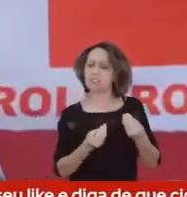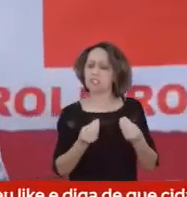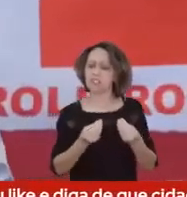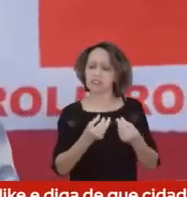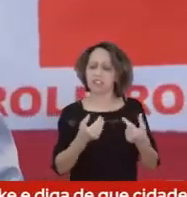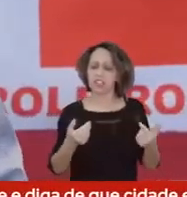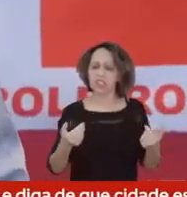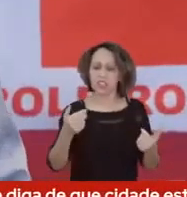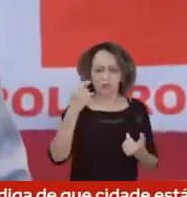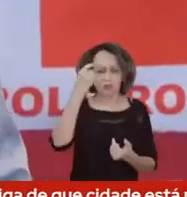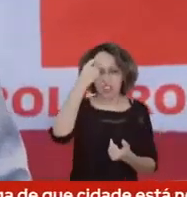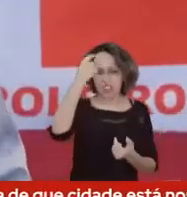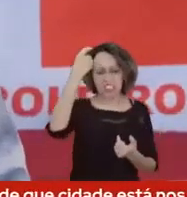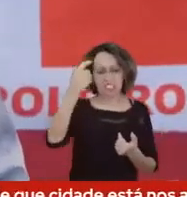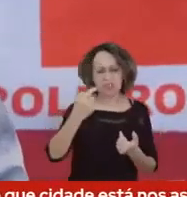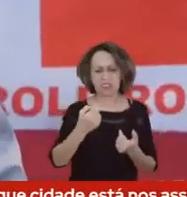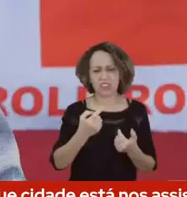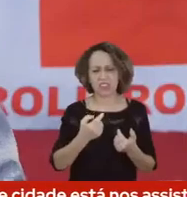o que tem.